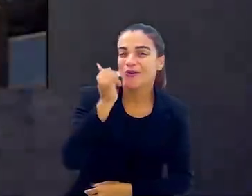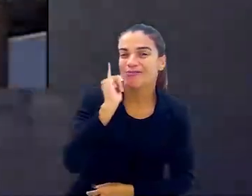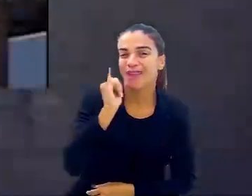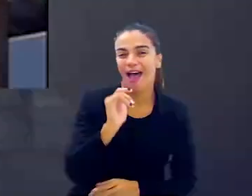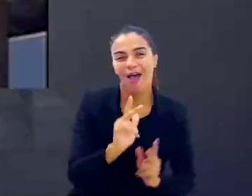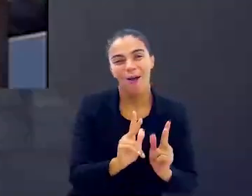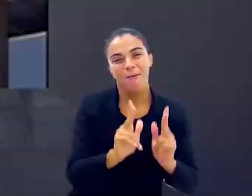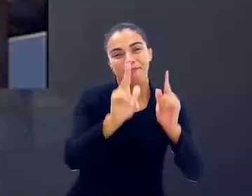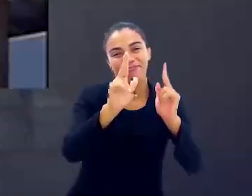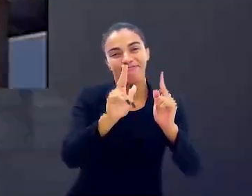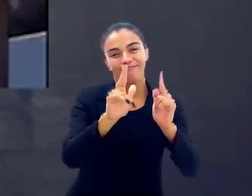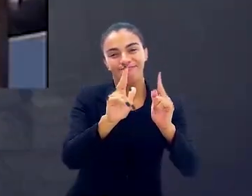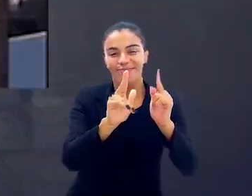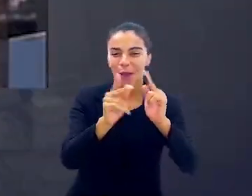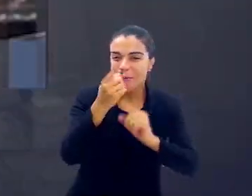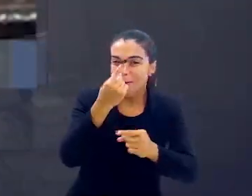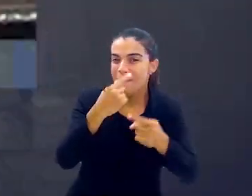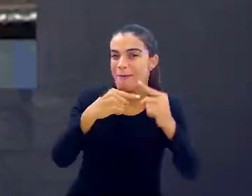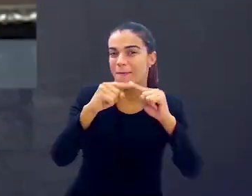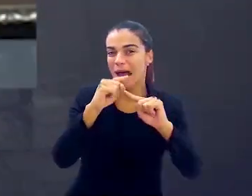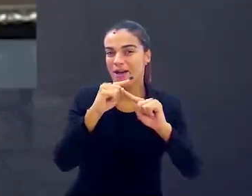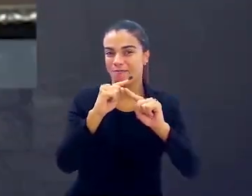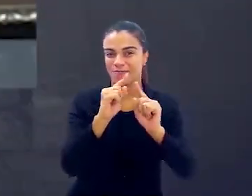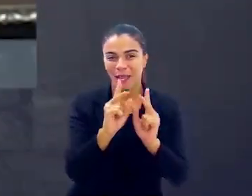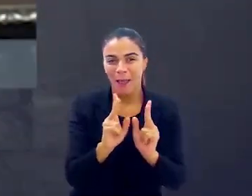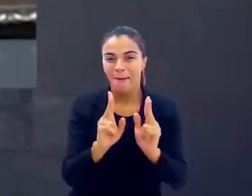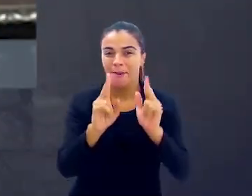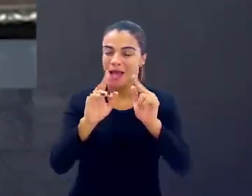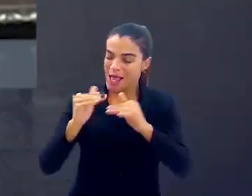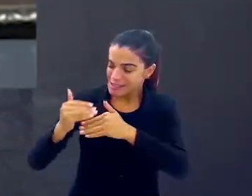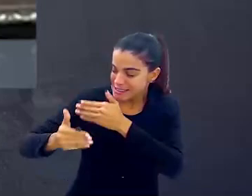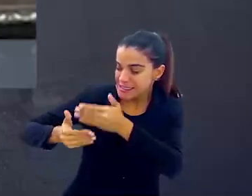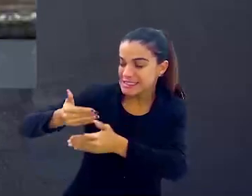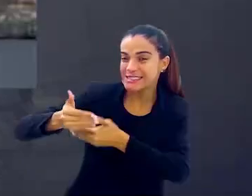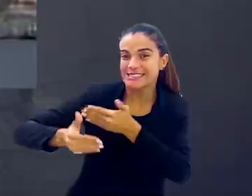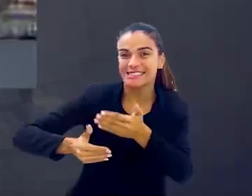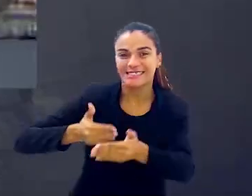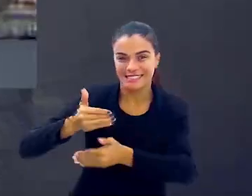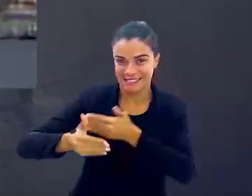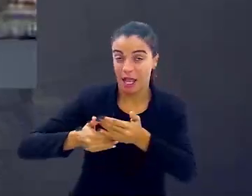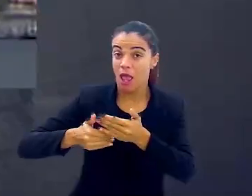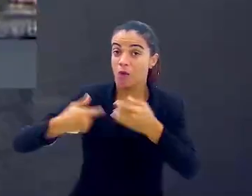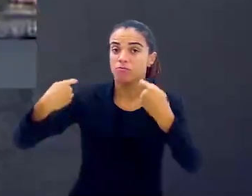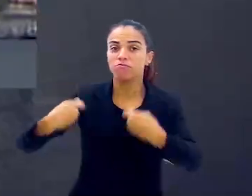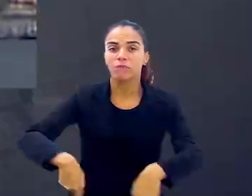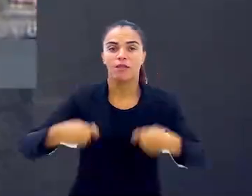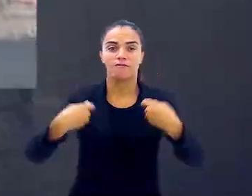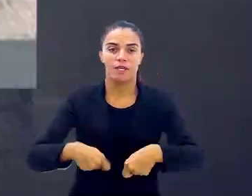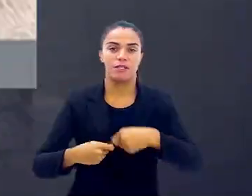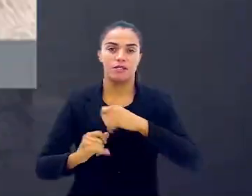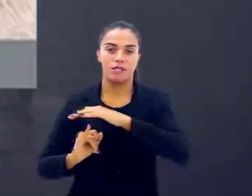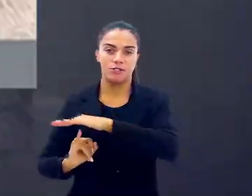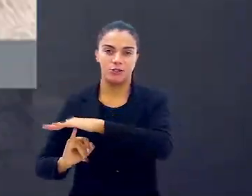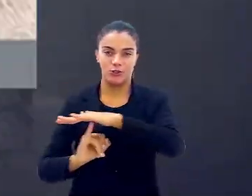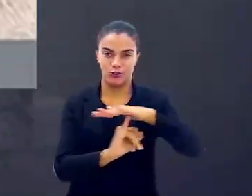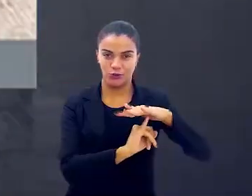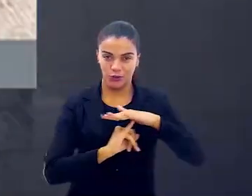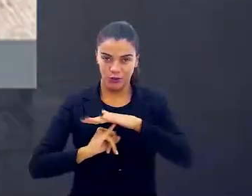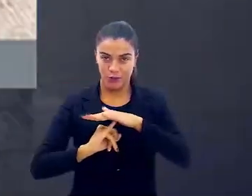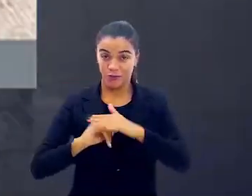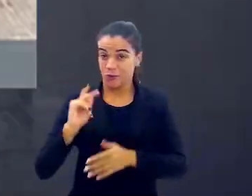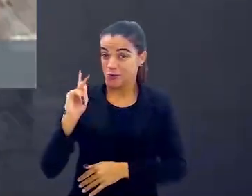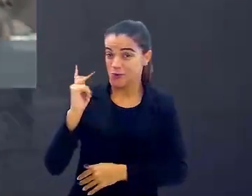E contar trechos, recuperar um pouco essa trajetória é um dever